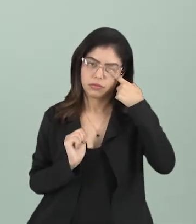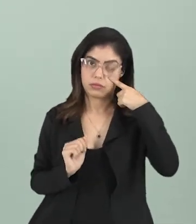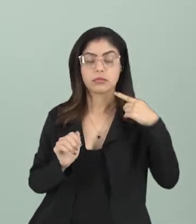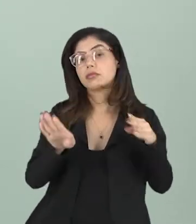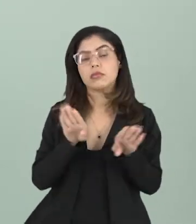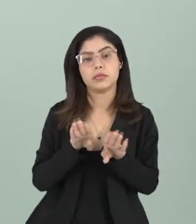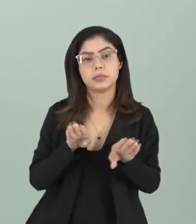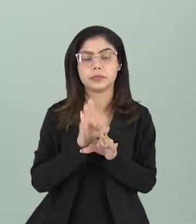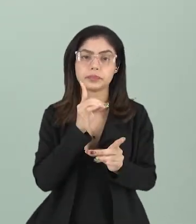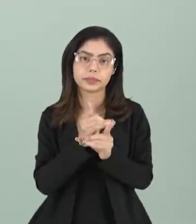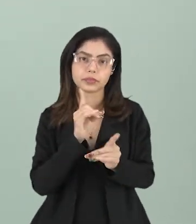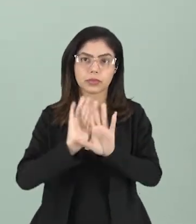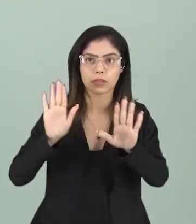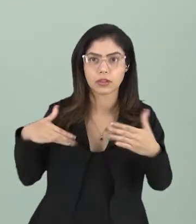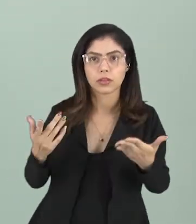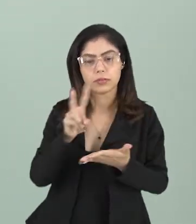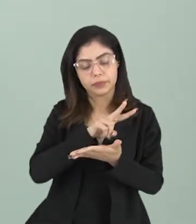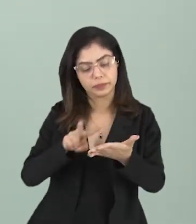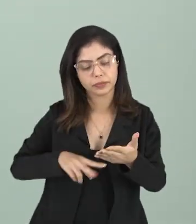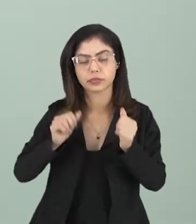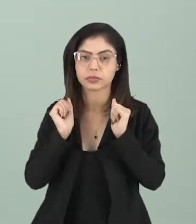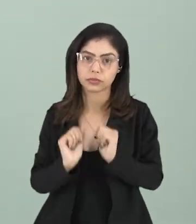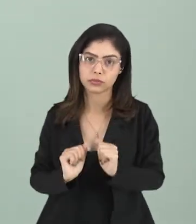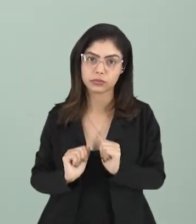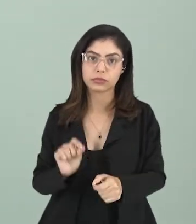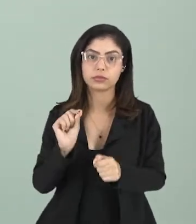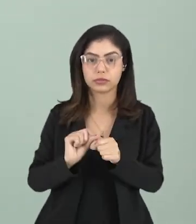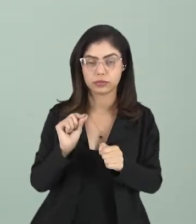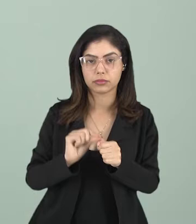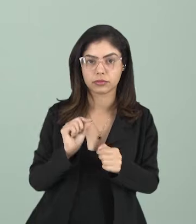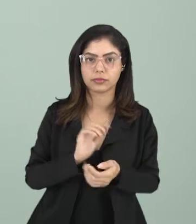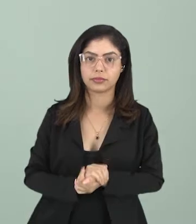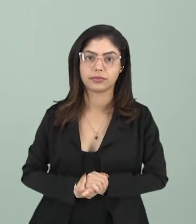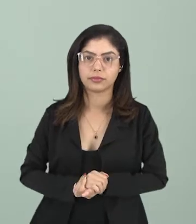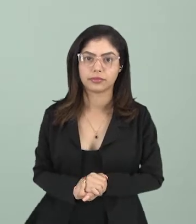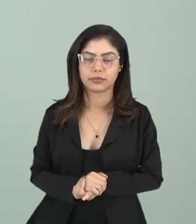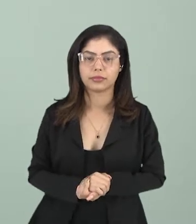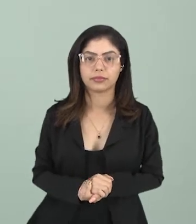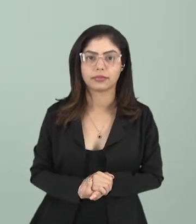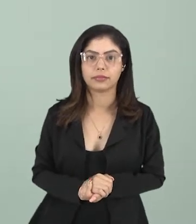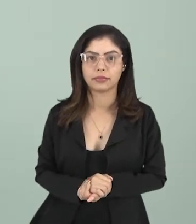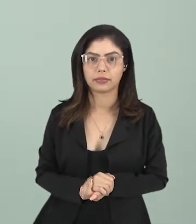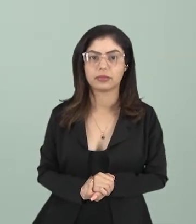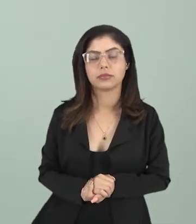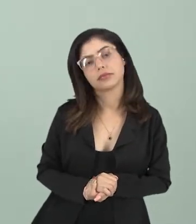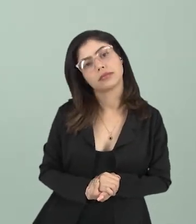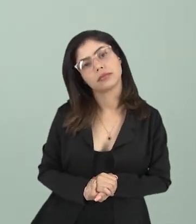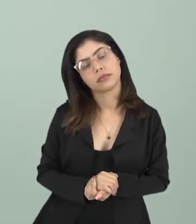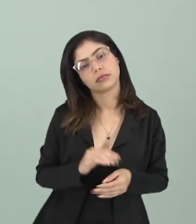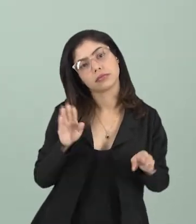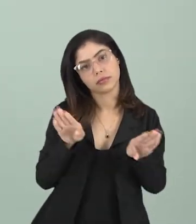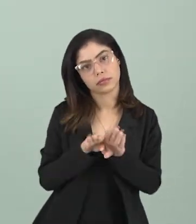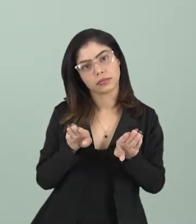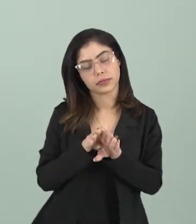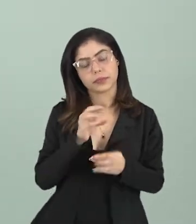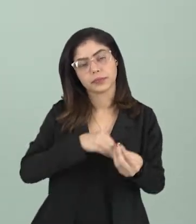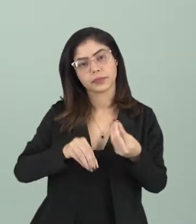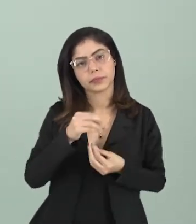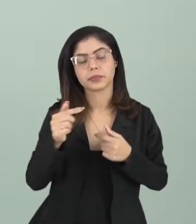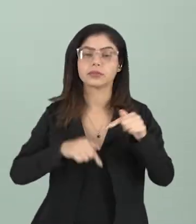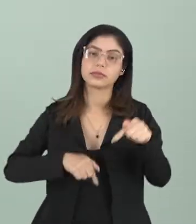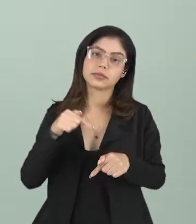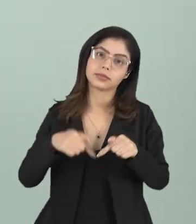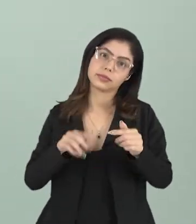pode identificar, qual é a leitura que a gente pode realizar para a gente compreender as reações químicas e classificar as